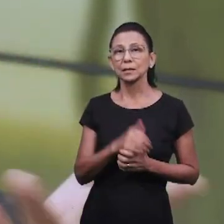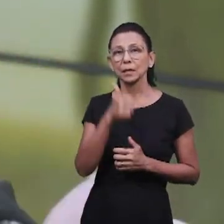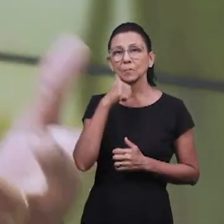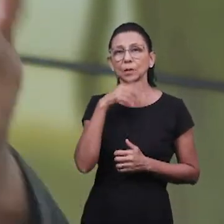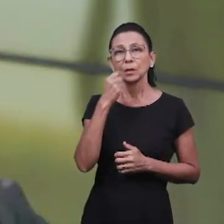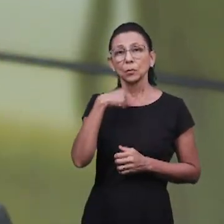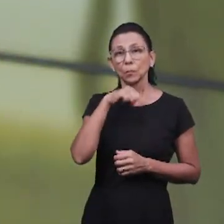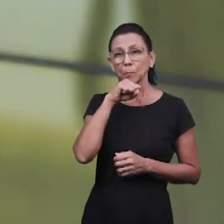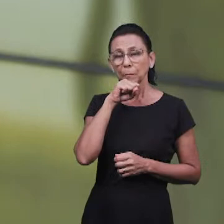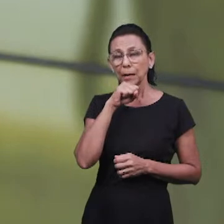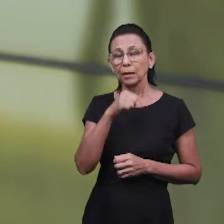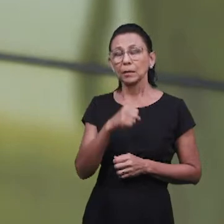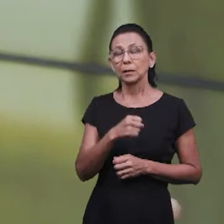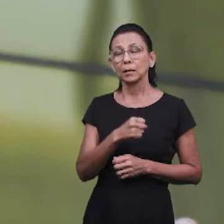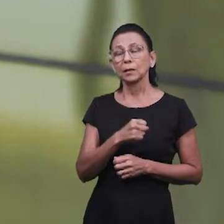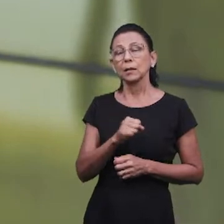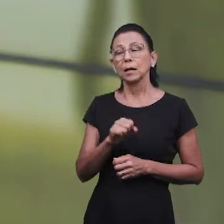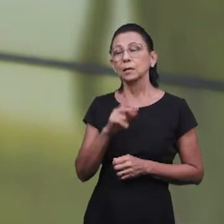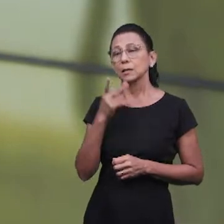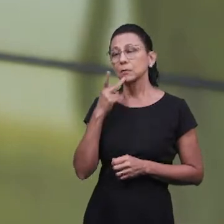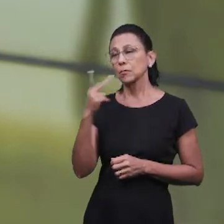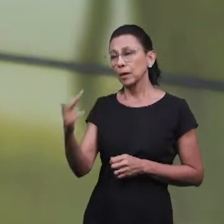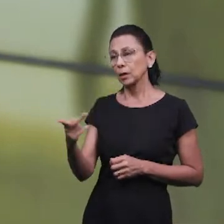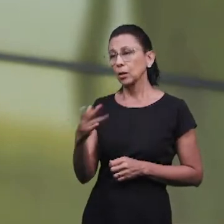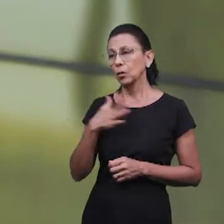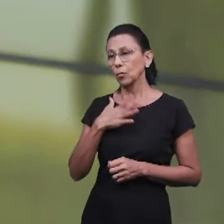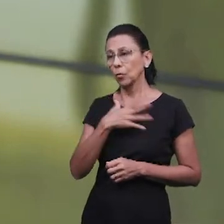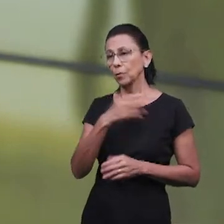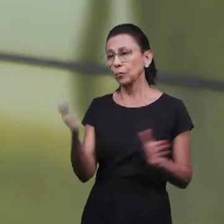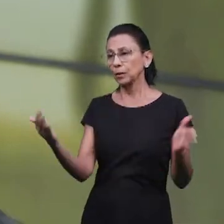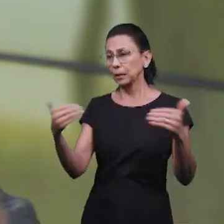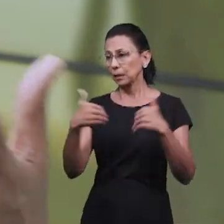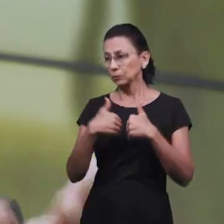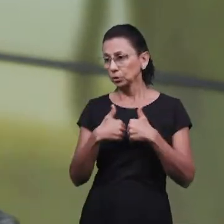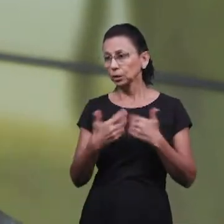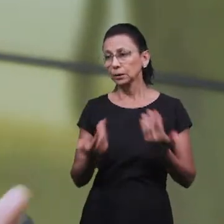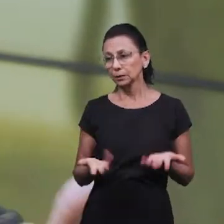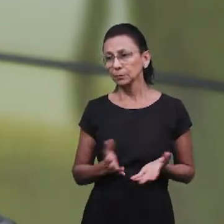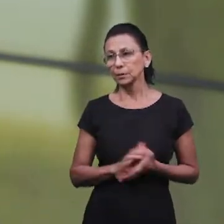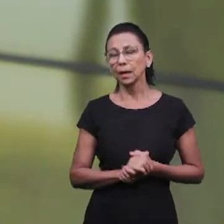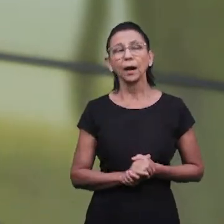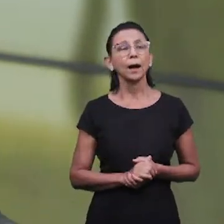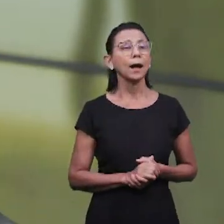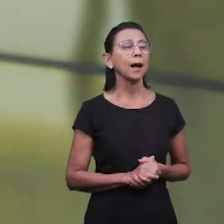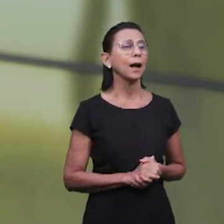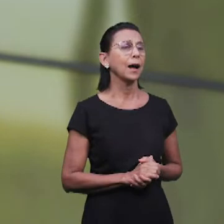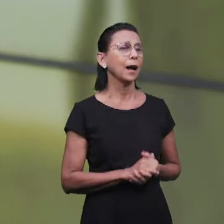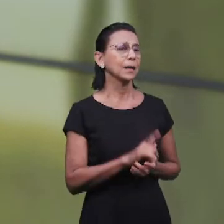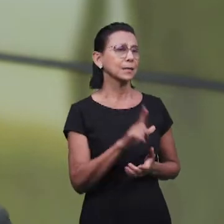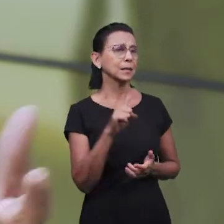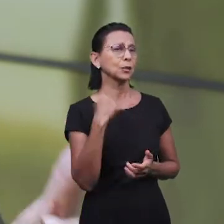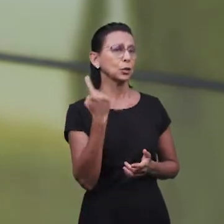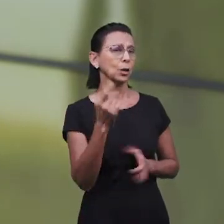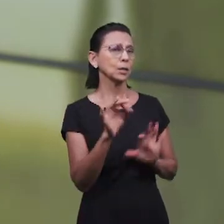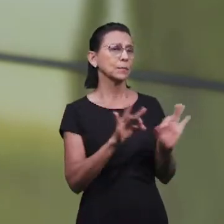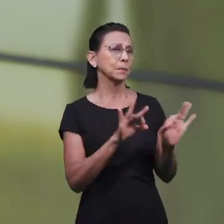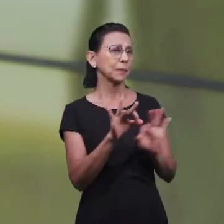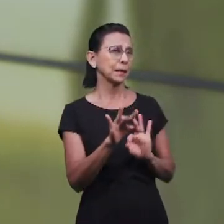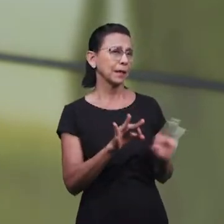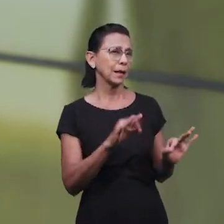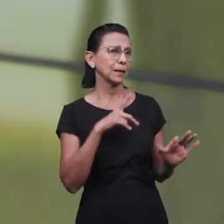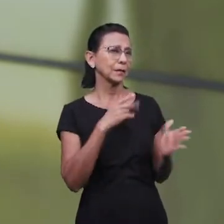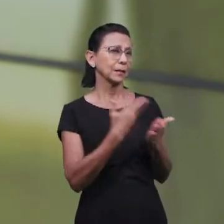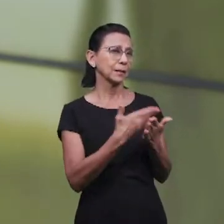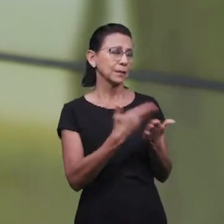e diz, olha, meu filho é autista. É uma oportunidade que você já tem para dizer, olha, nós aqui estamos preparados, temos as